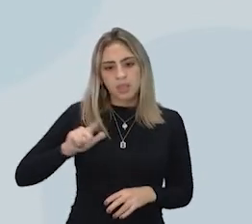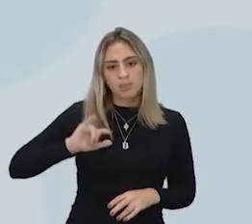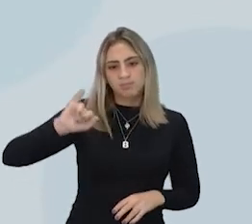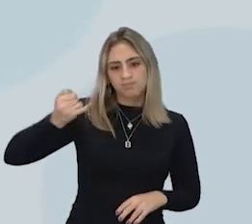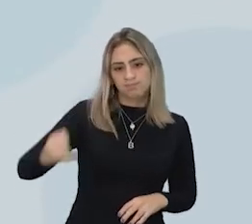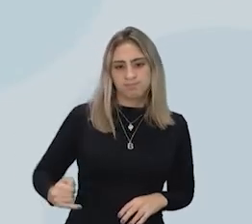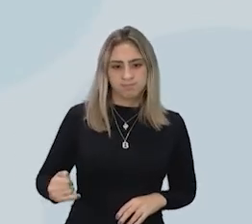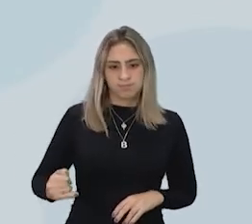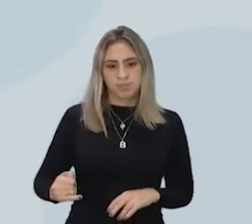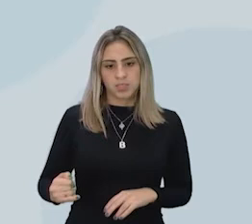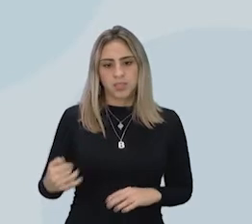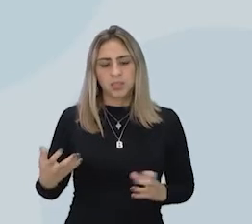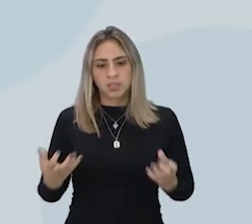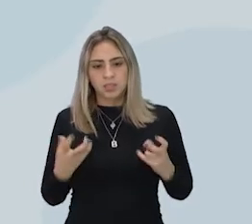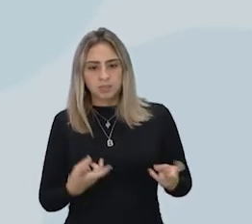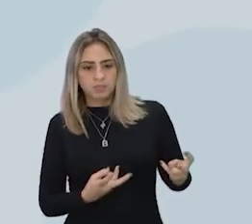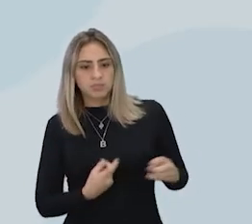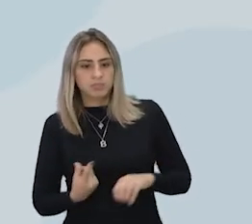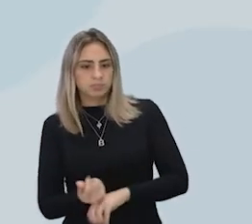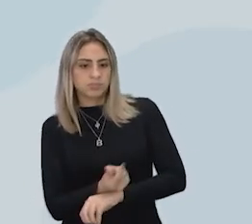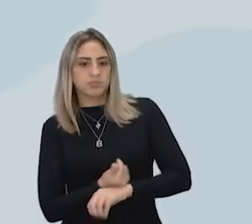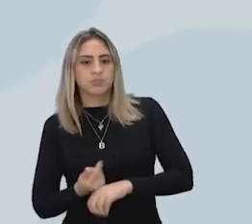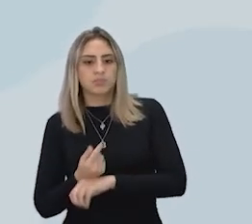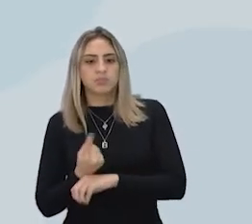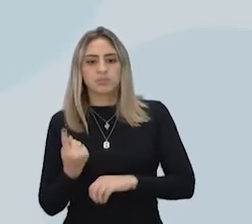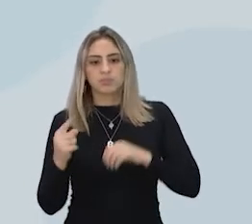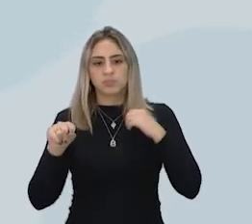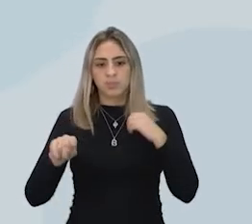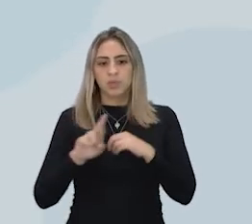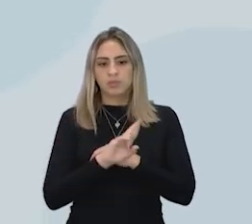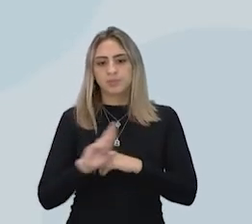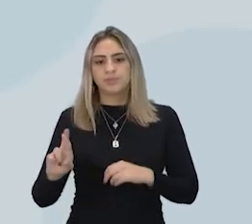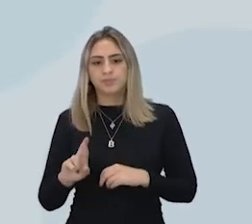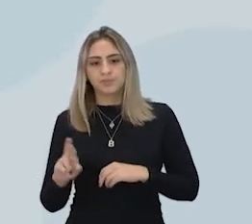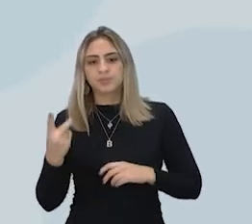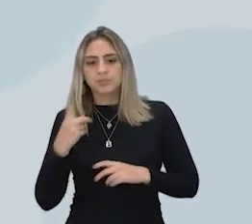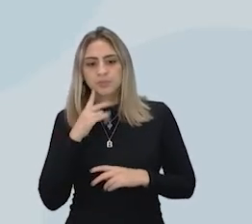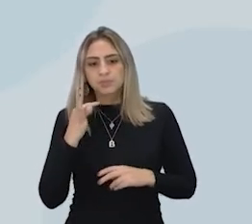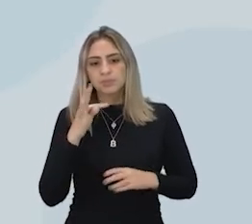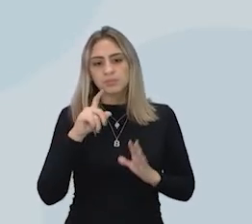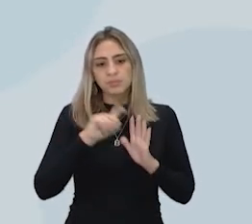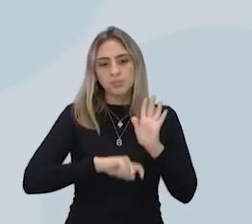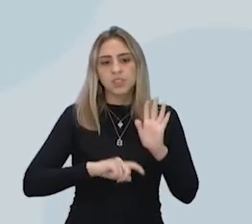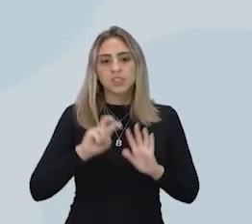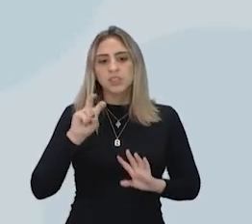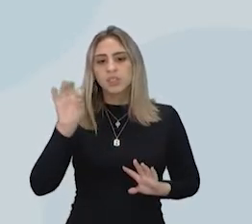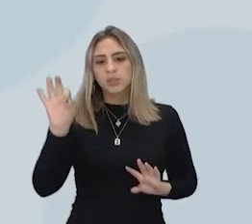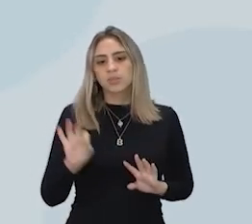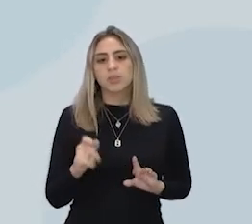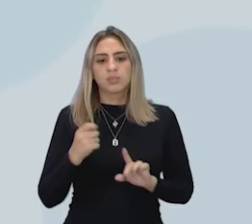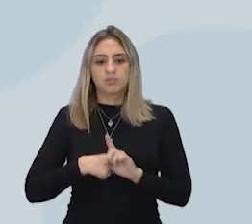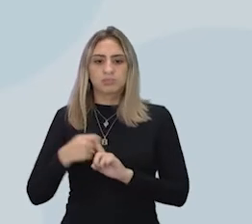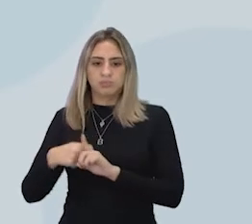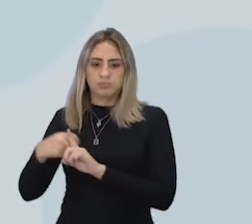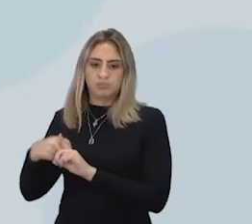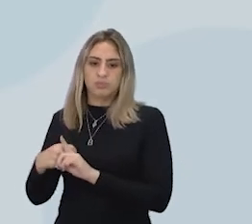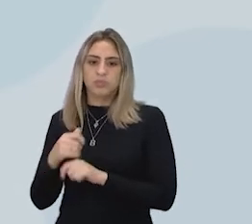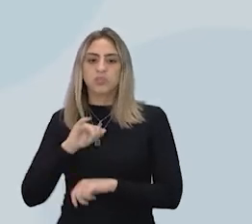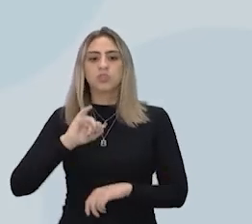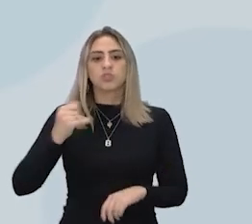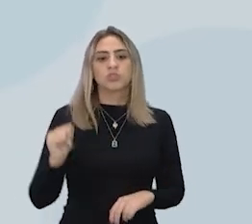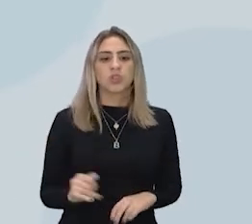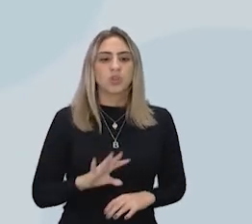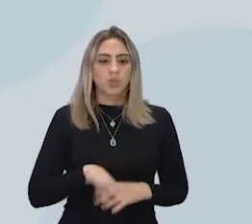bom? Então, queremos capitalizar R$1.000 a uma taxa de 5% ao mês, num regime de juro